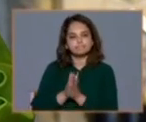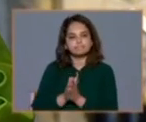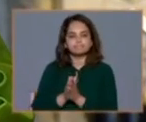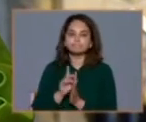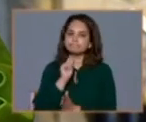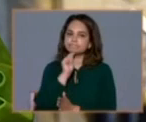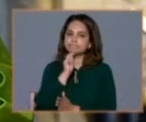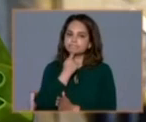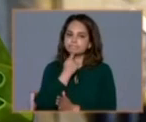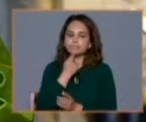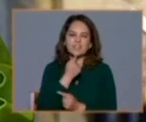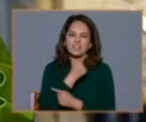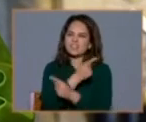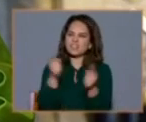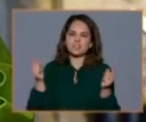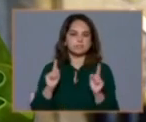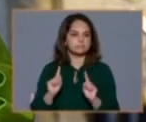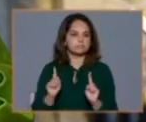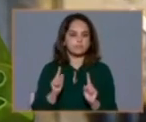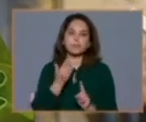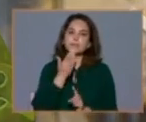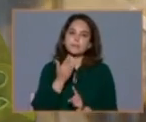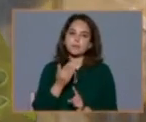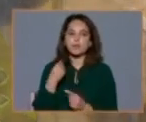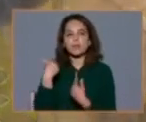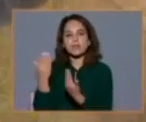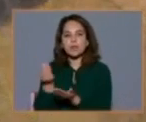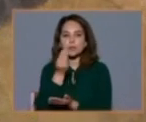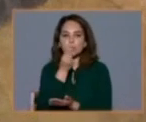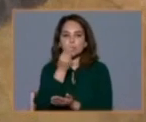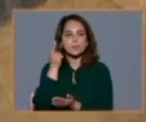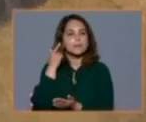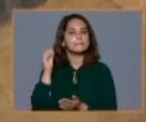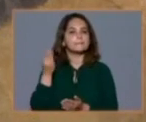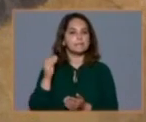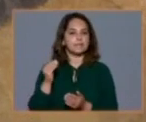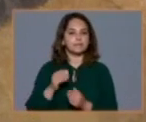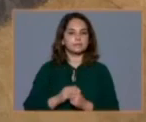que ninguém soubesse do caso e mandou dar de comer à menina.